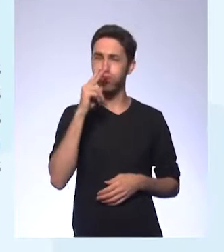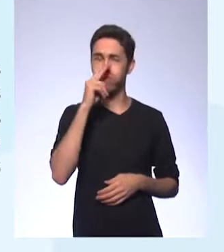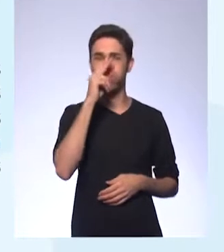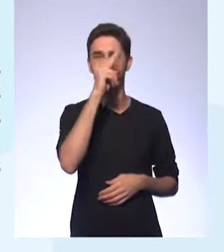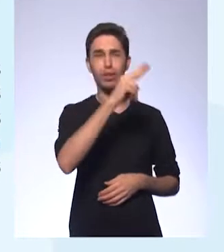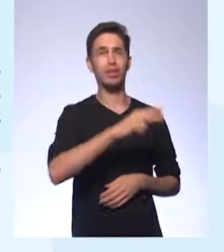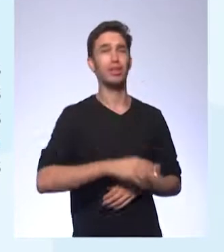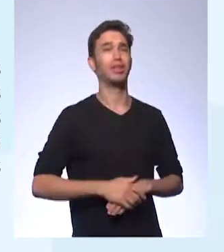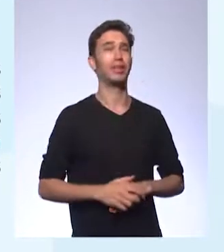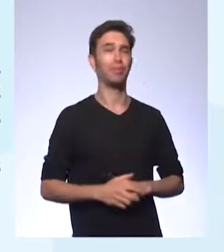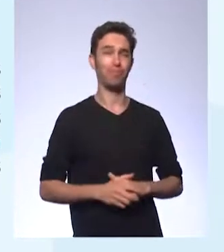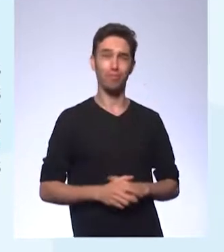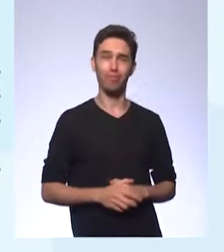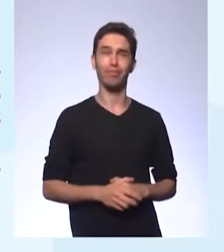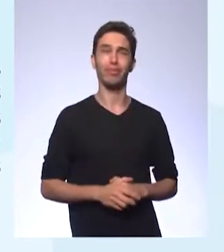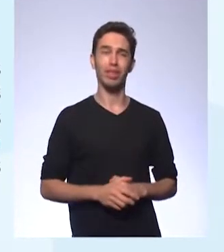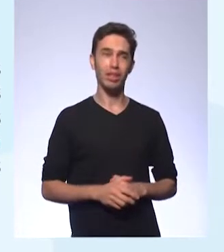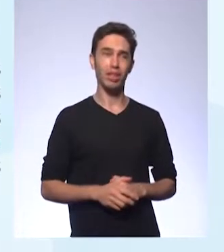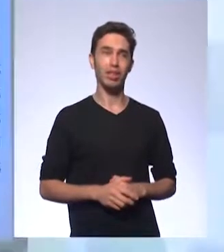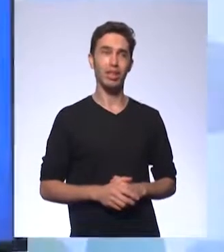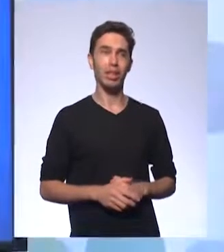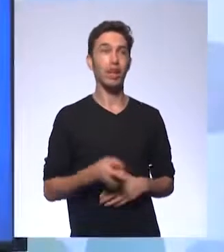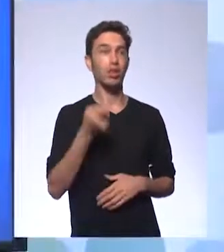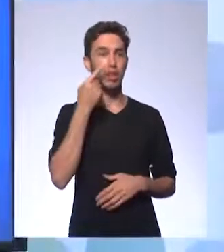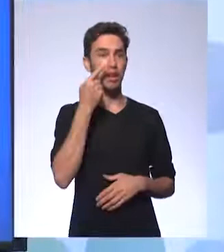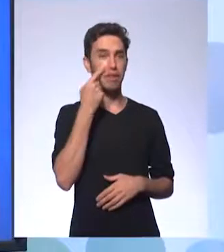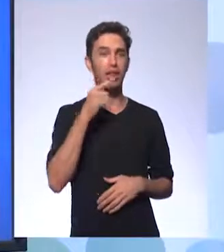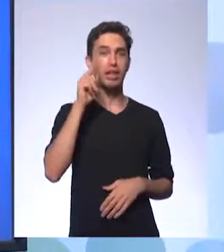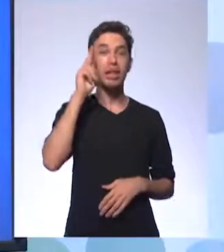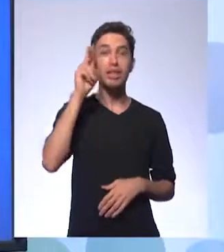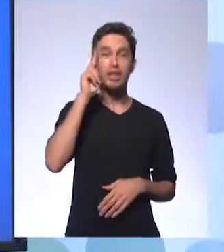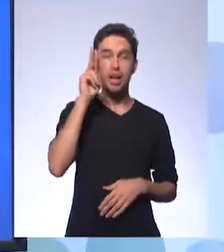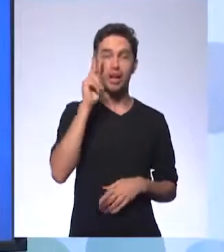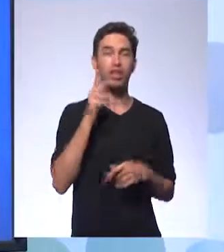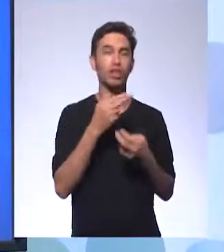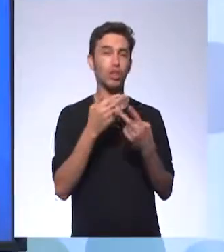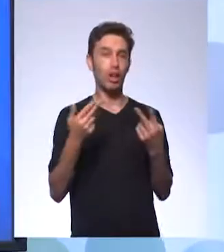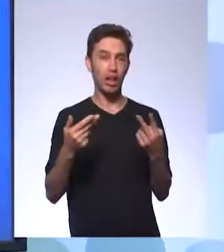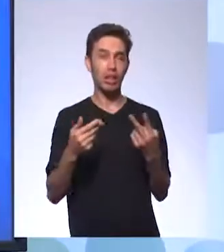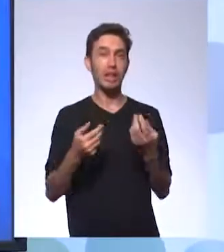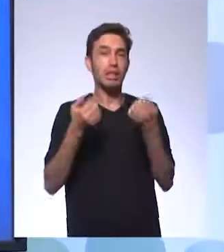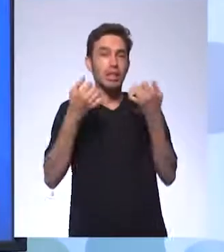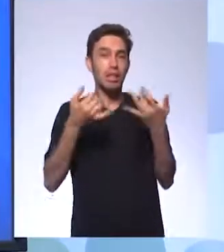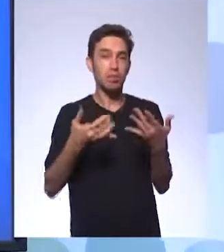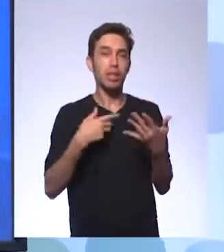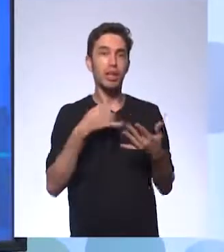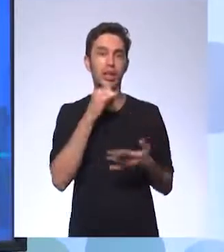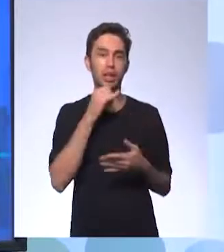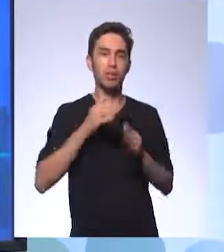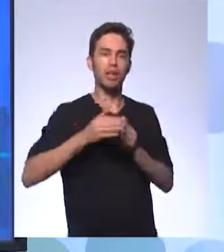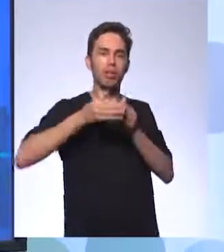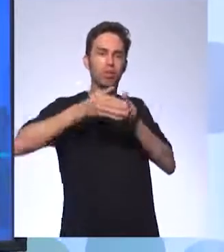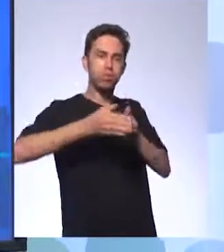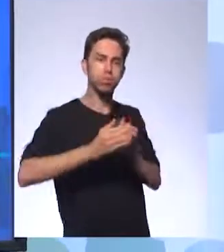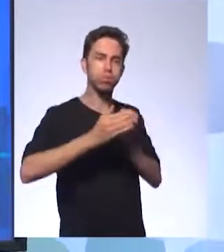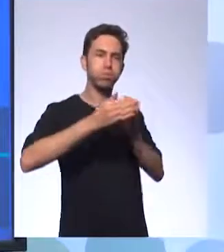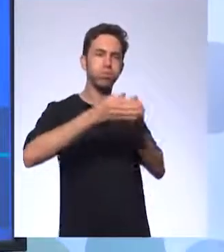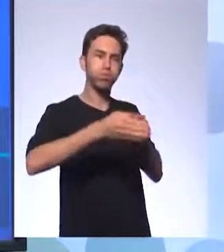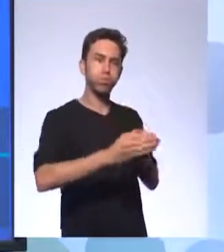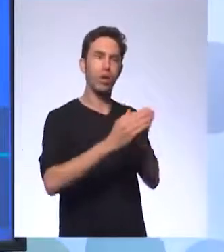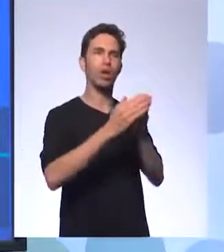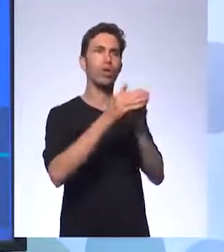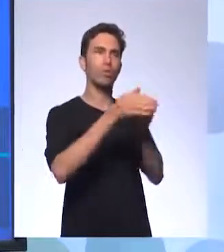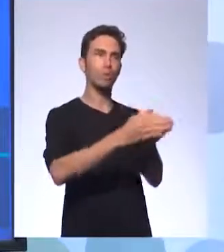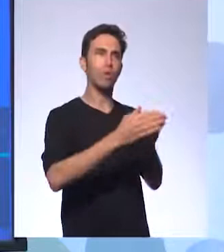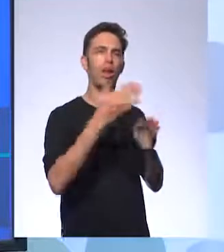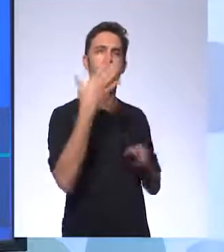muito. E claro, eu já vi histórias e relatos que uma viagem nesses navios conduzidos pelo vento